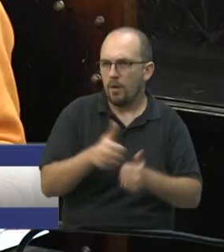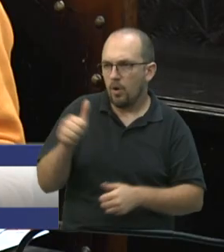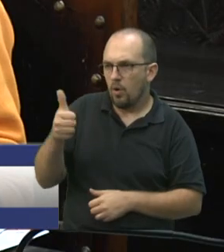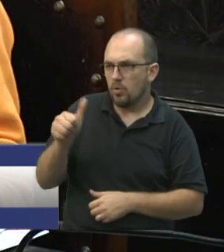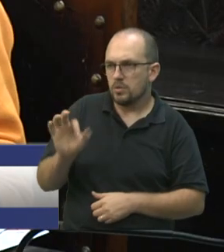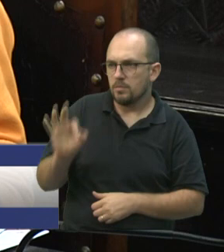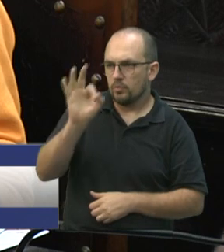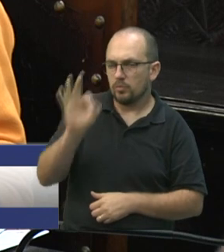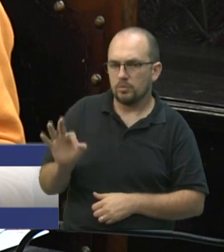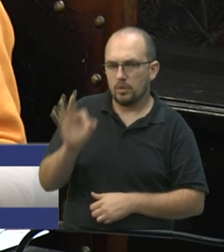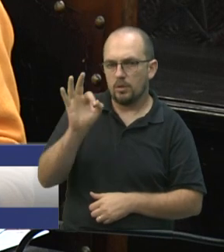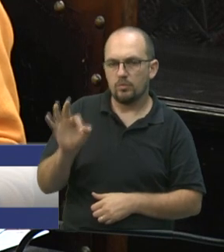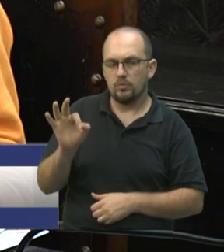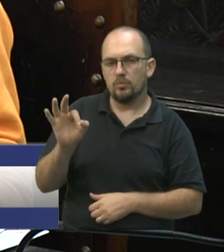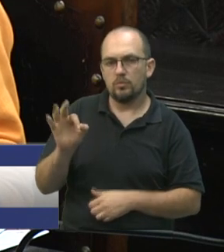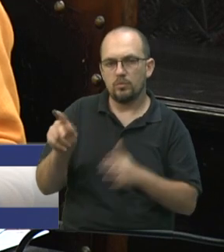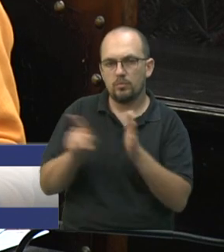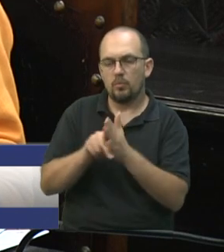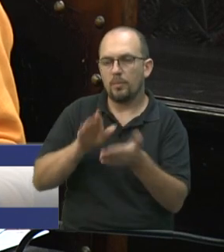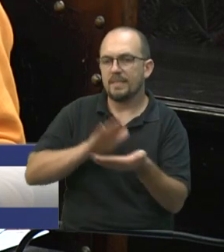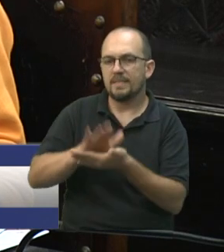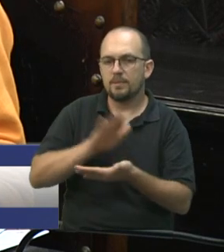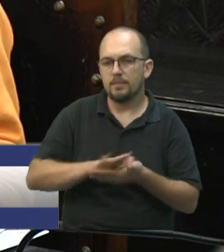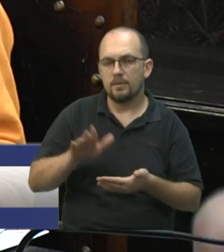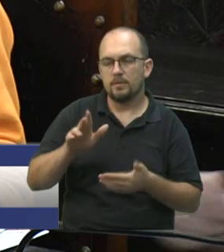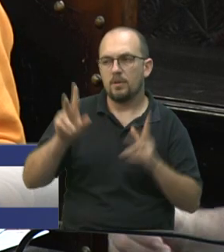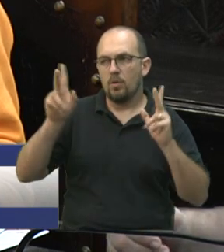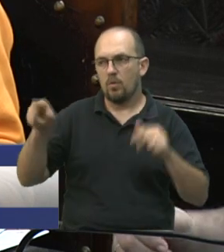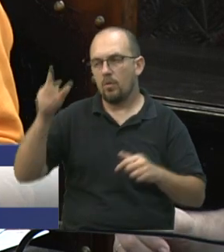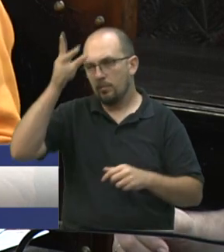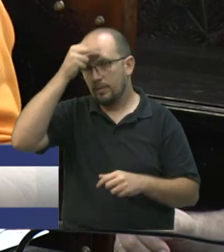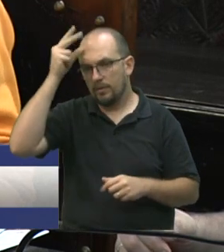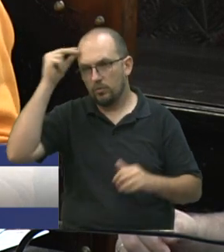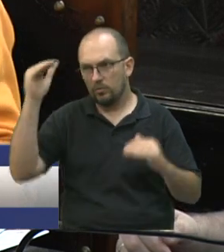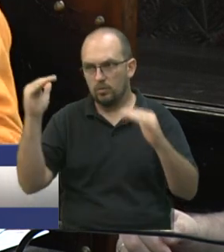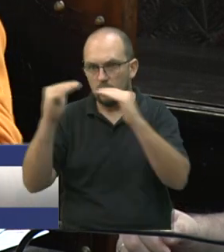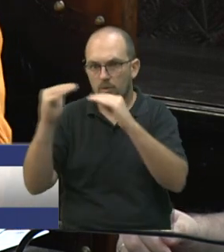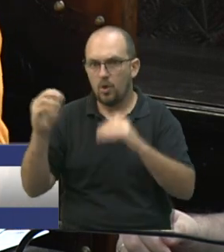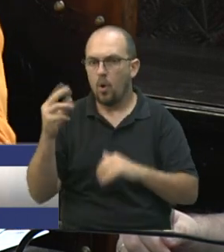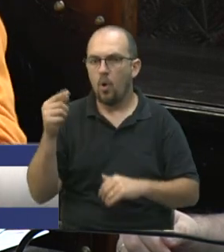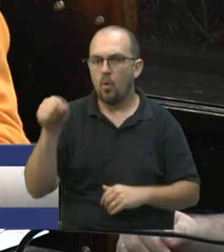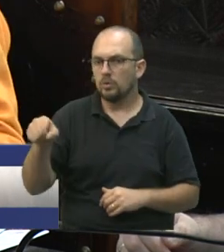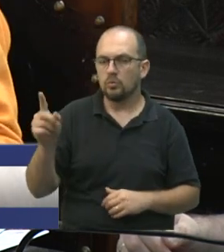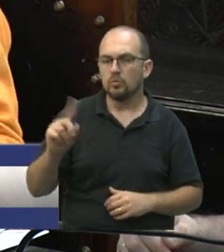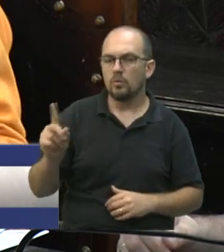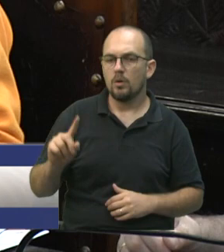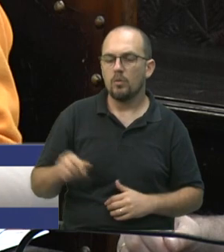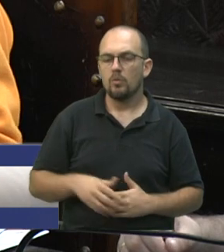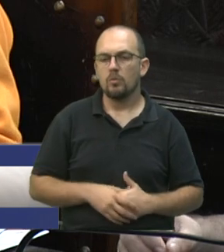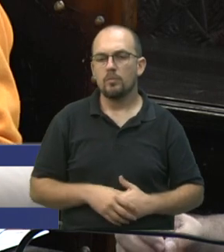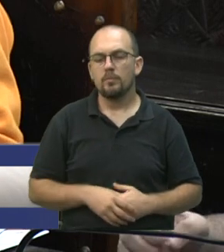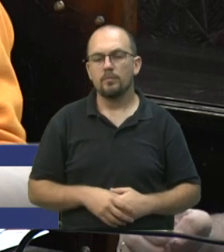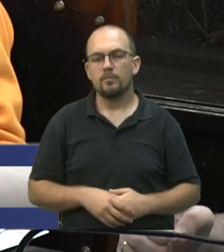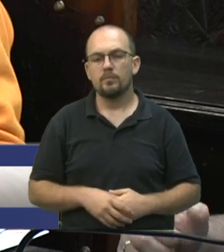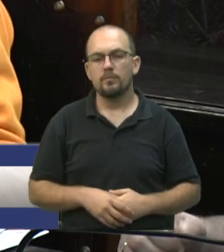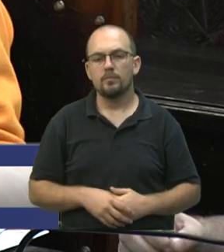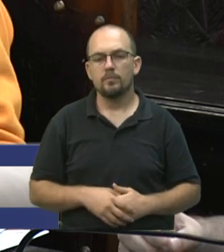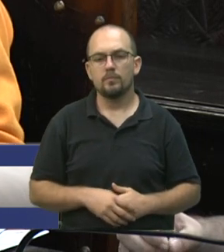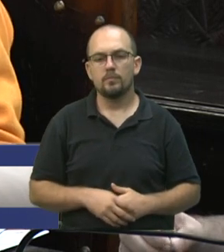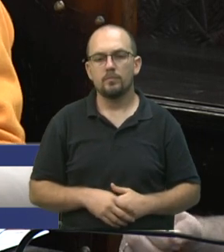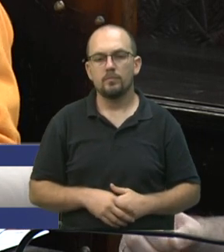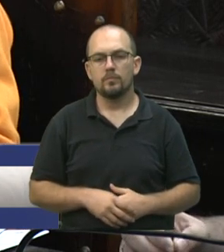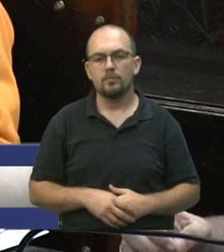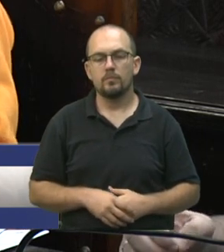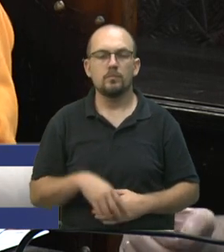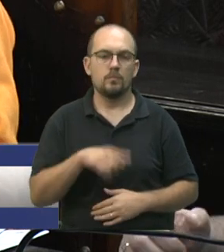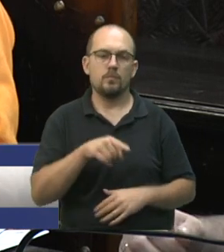índice utilizado para a despesa de pessoal da Prefeitura? Ou isso não foi refletido pelas Não, isso não foi